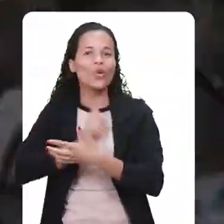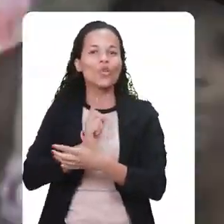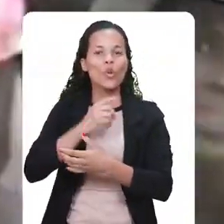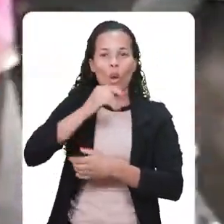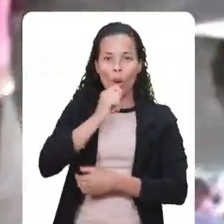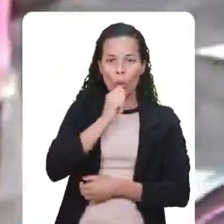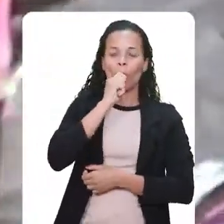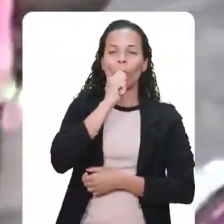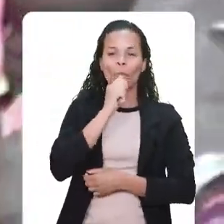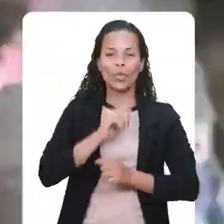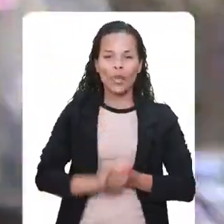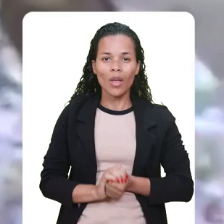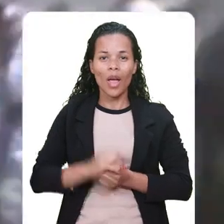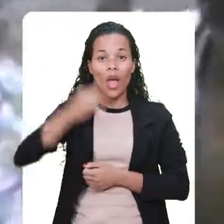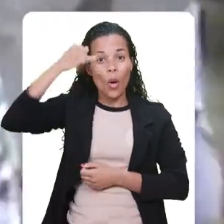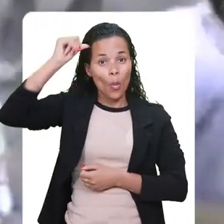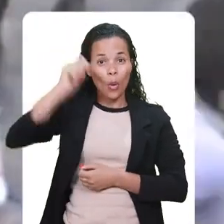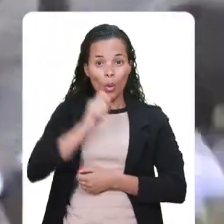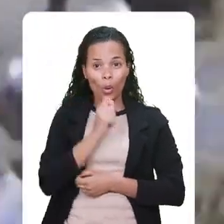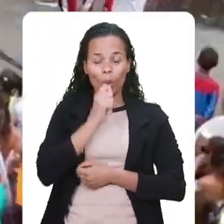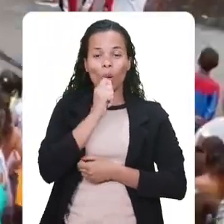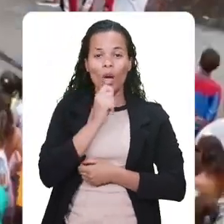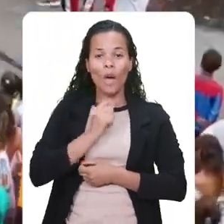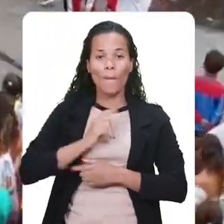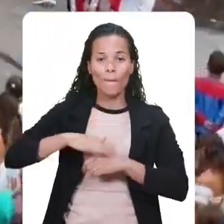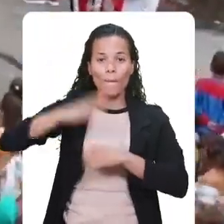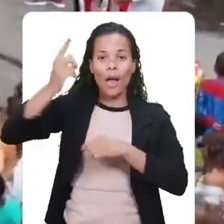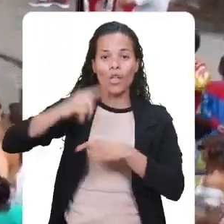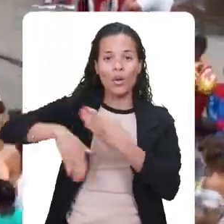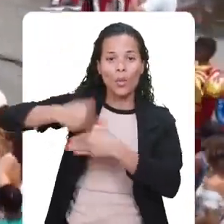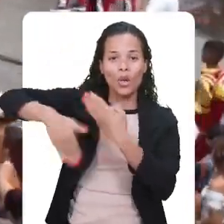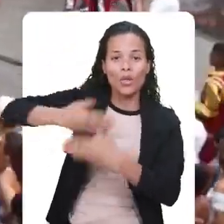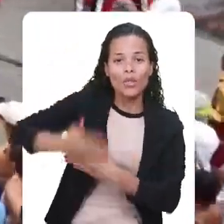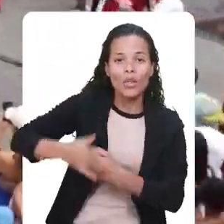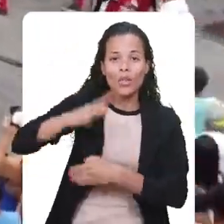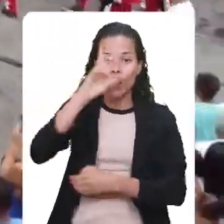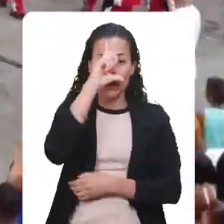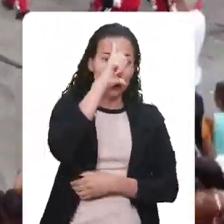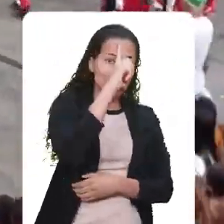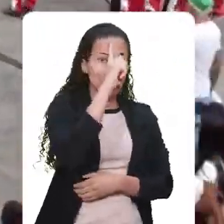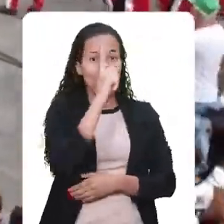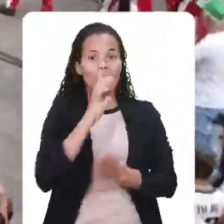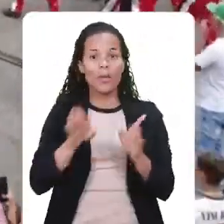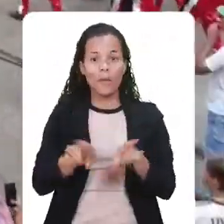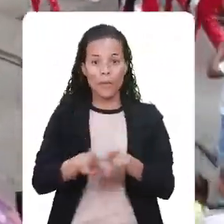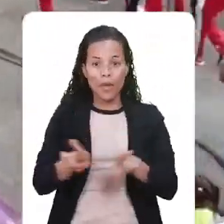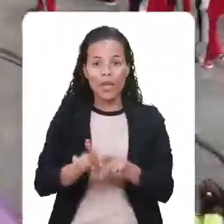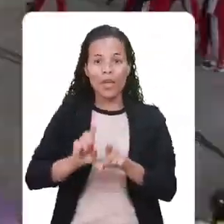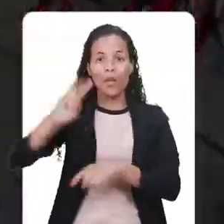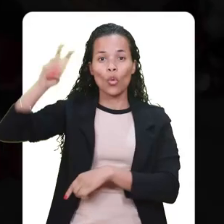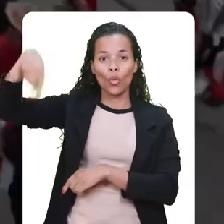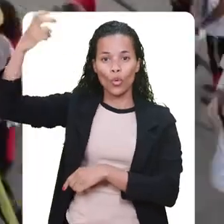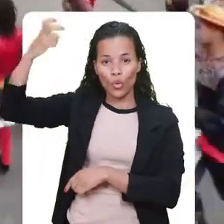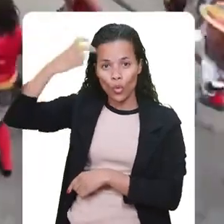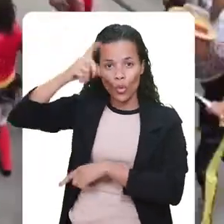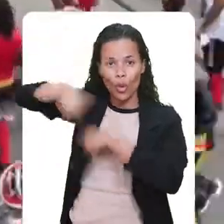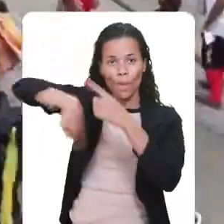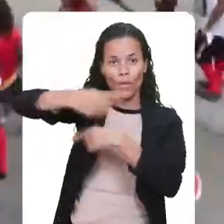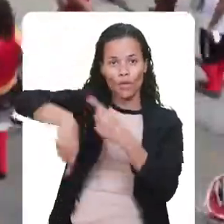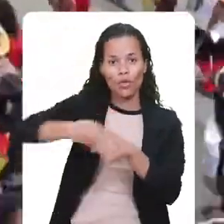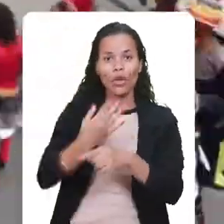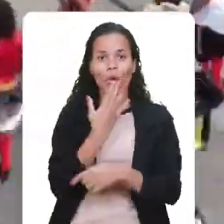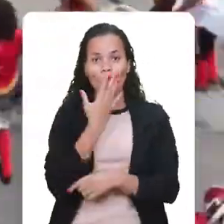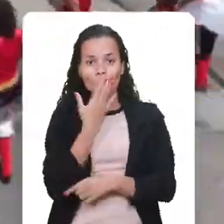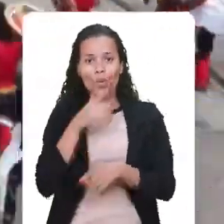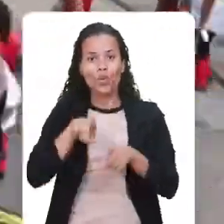inconfundível de uma buzina. É o boi de buzina. Mais do que uma agremiação, é um patrimônio cultural que mistura cores, ritmos